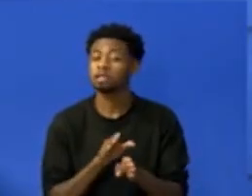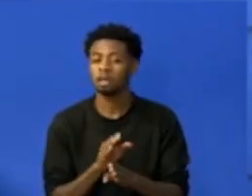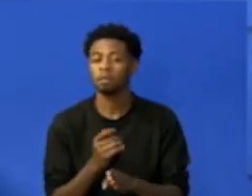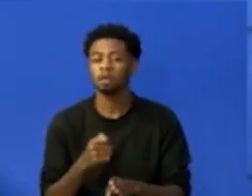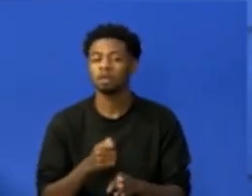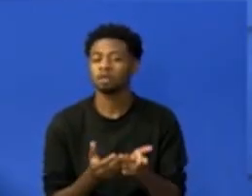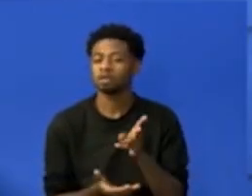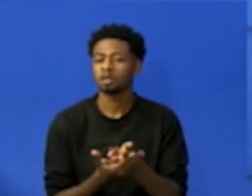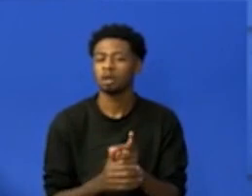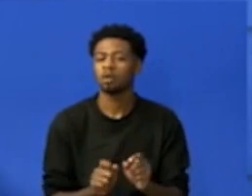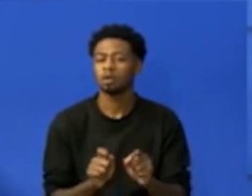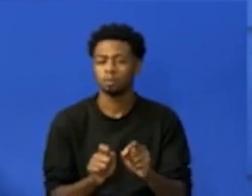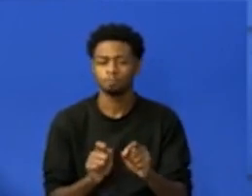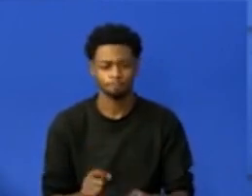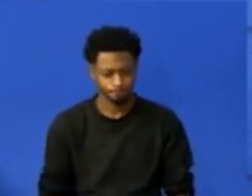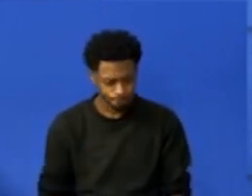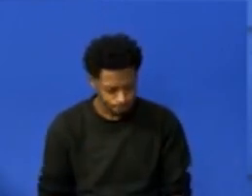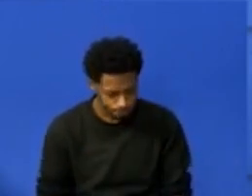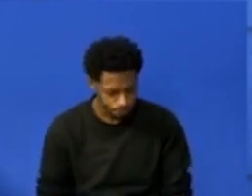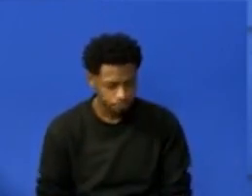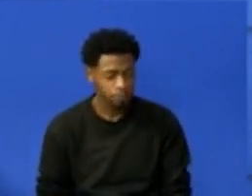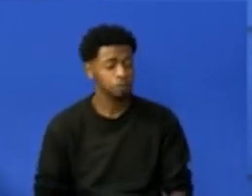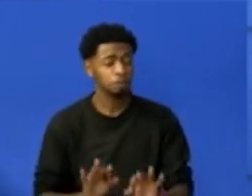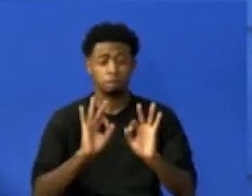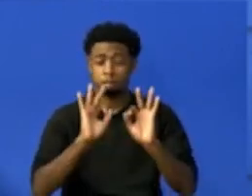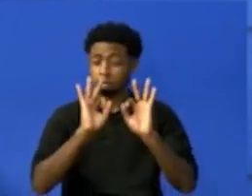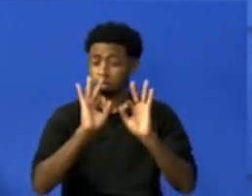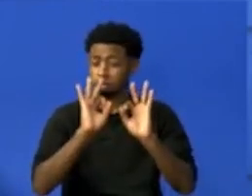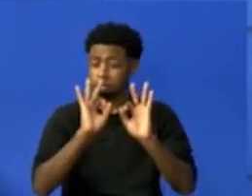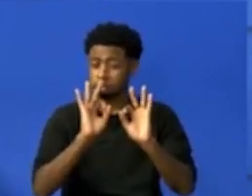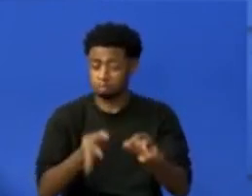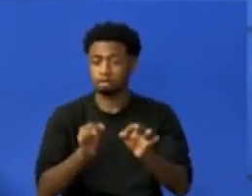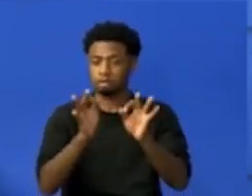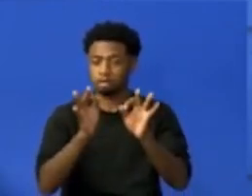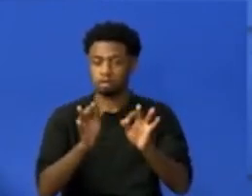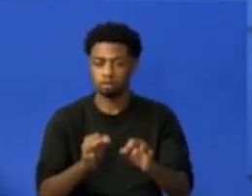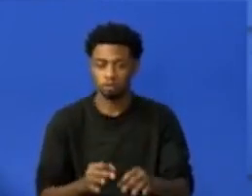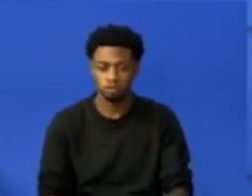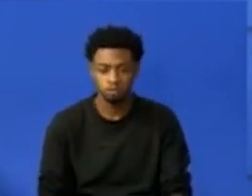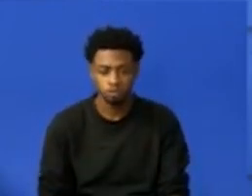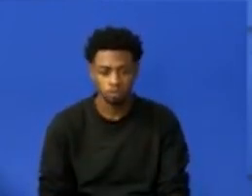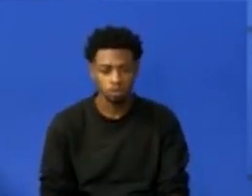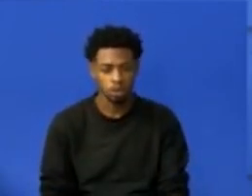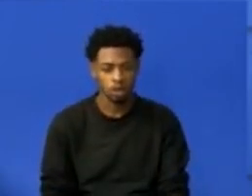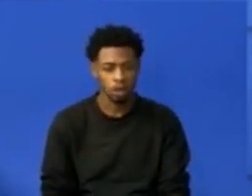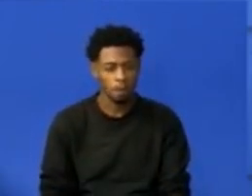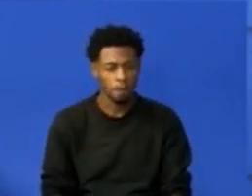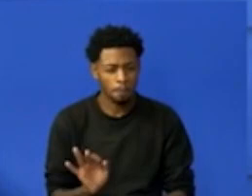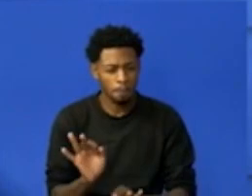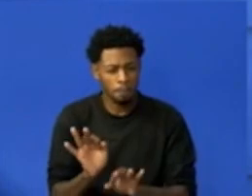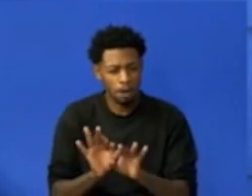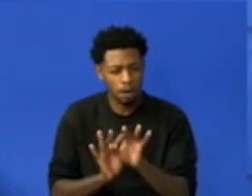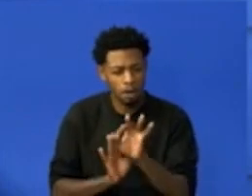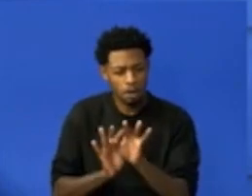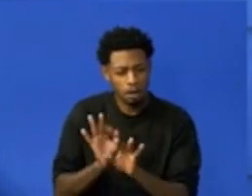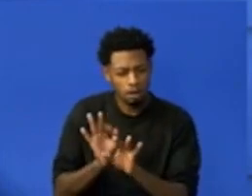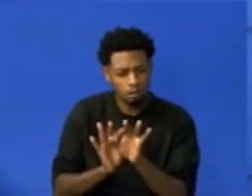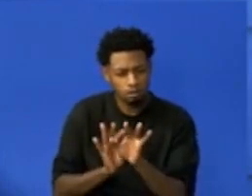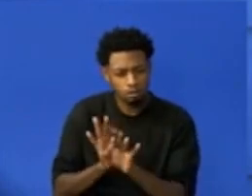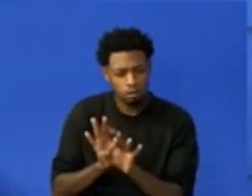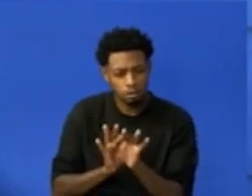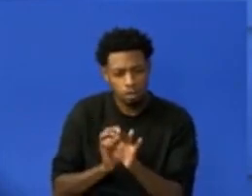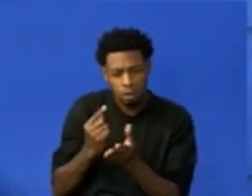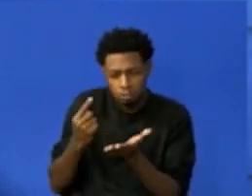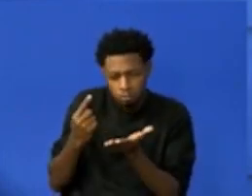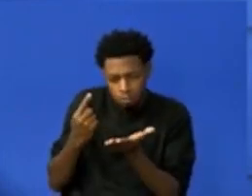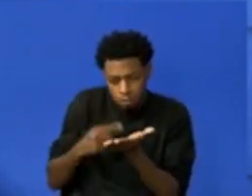ser bastante precisa, ela tem que ser muito pensada, muito bem planejada para que ela se adeque